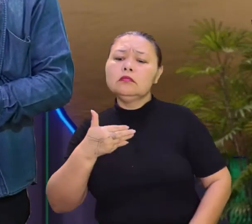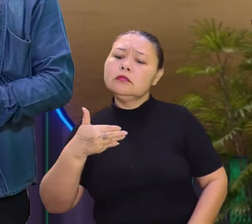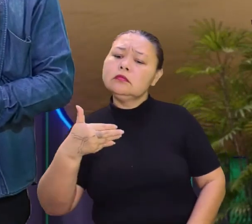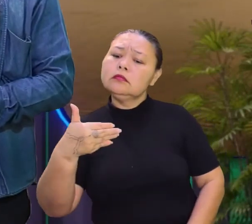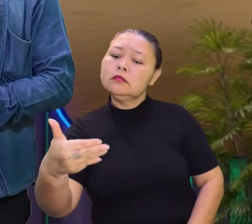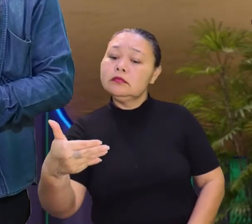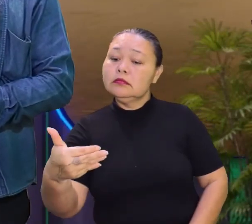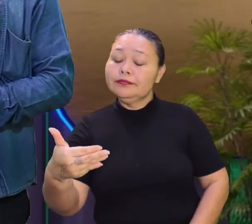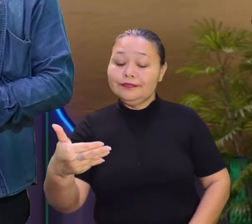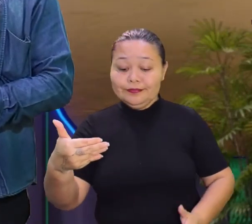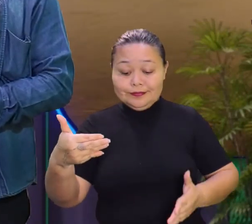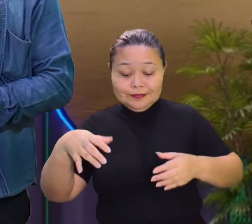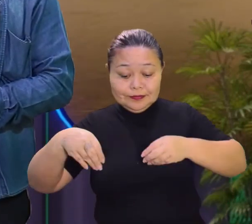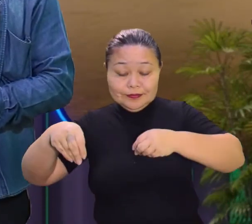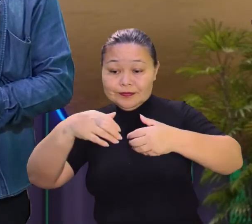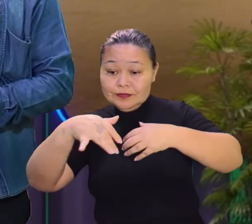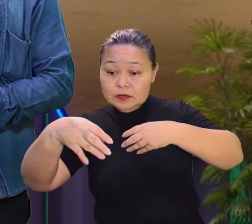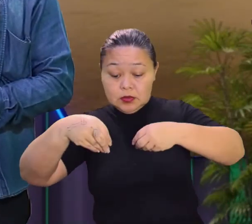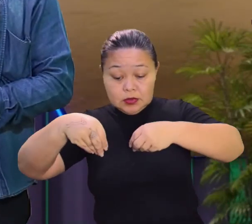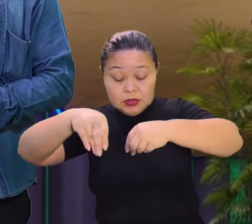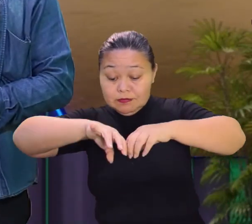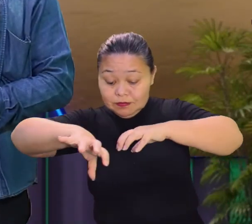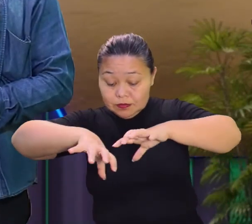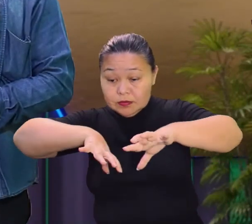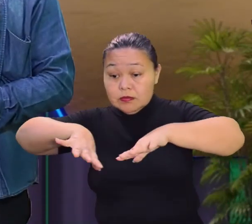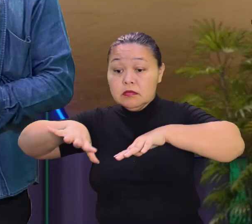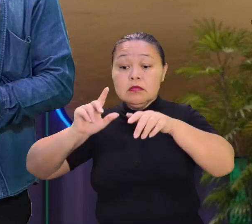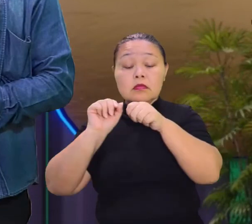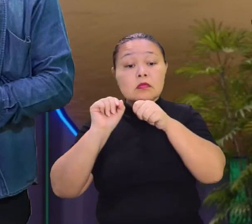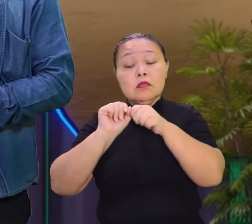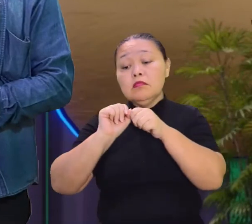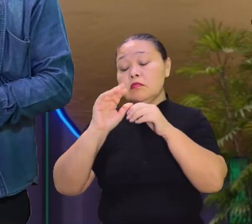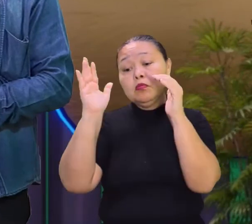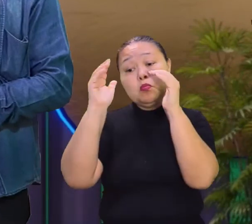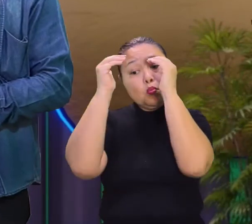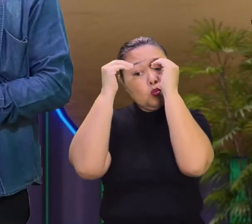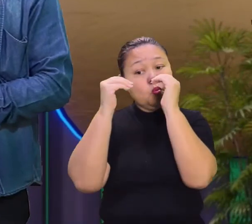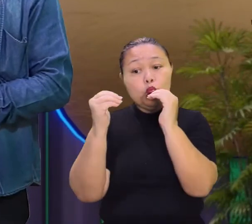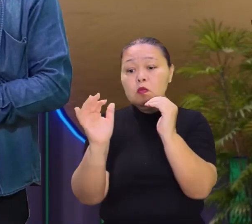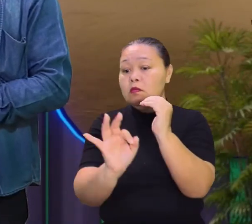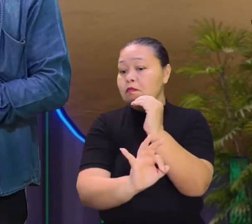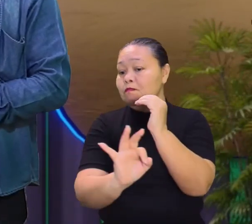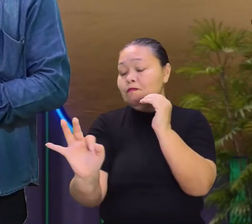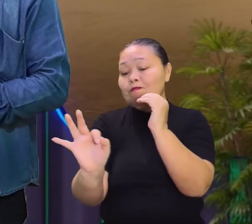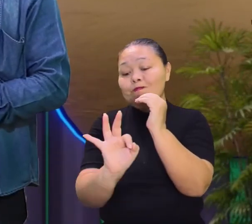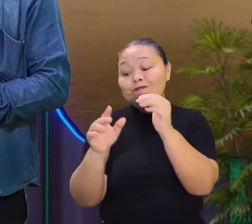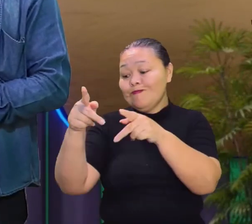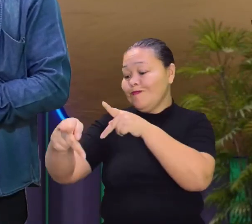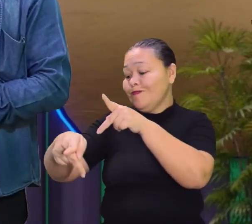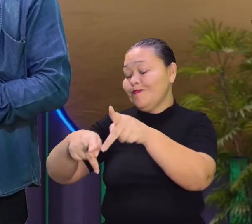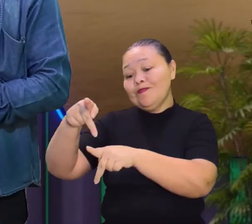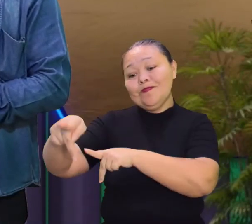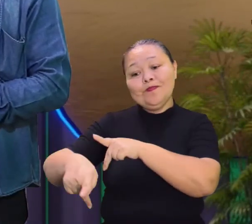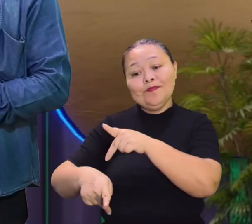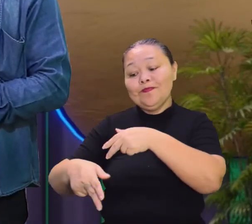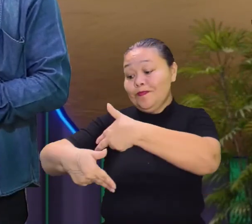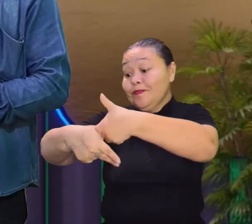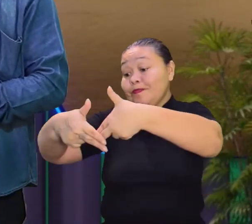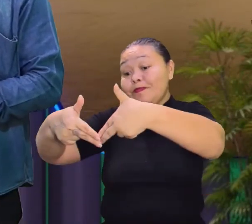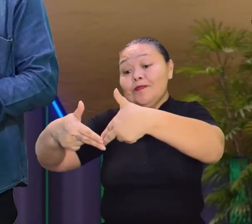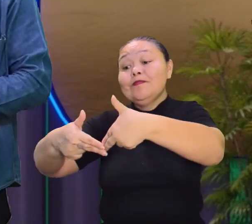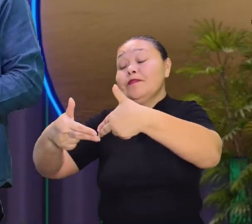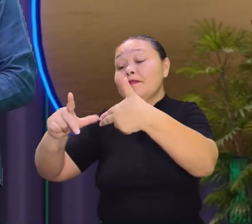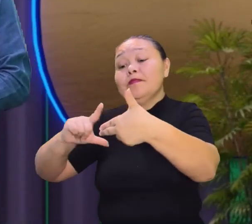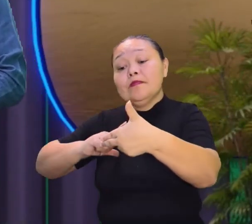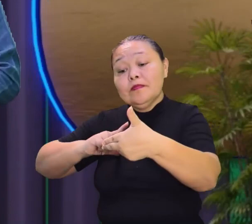começou a divisão desse território, não respeitando, né, esses povos, essas etnias que já